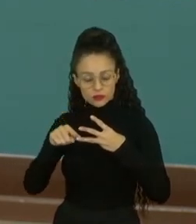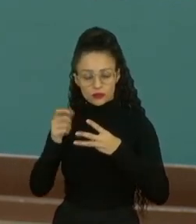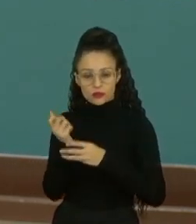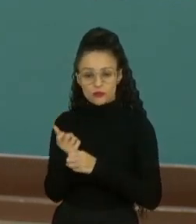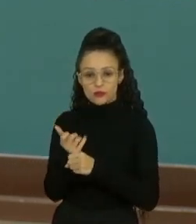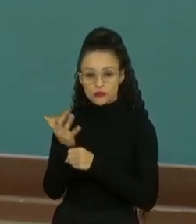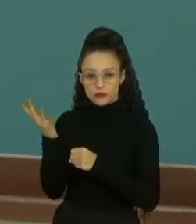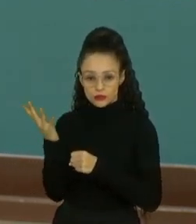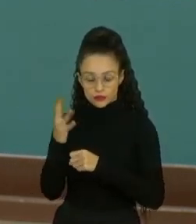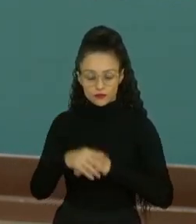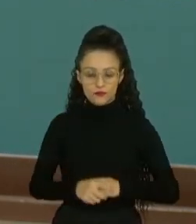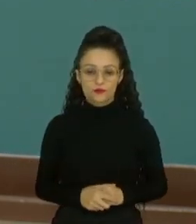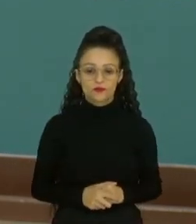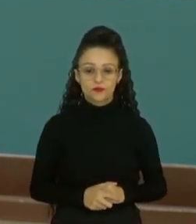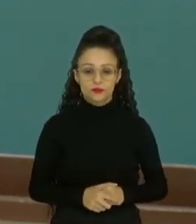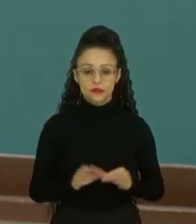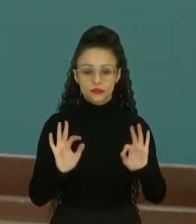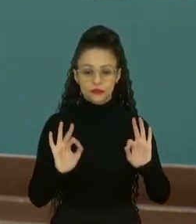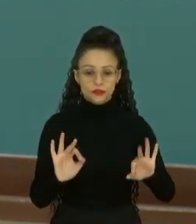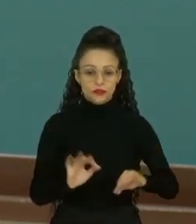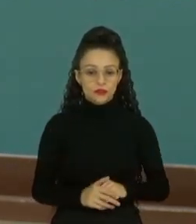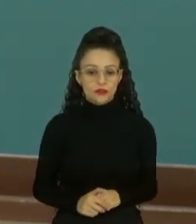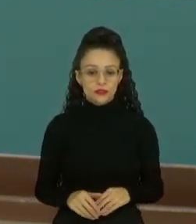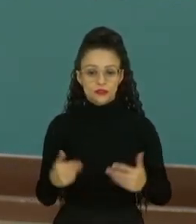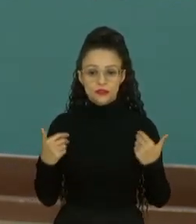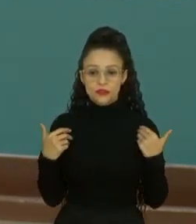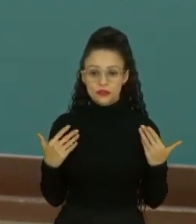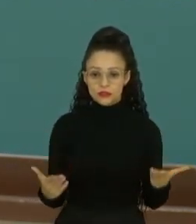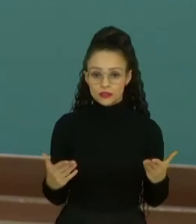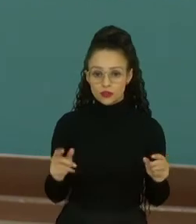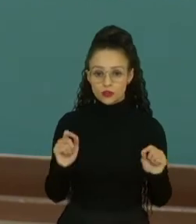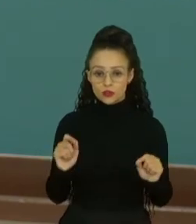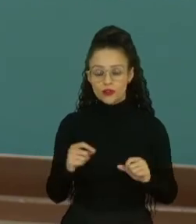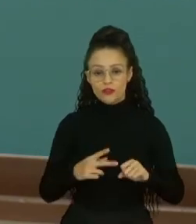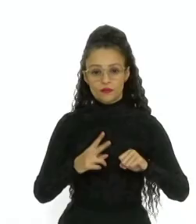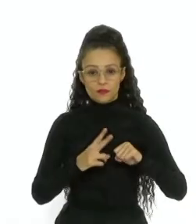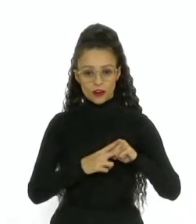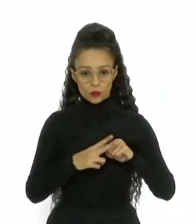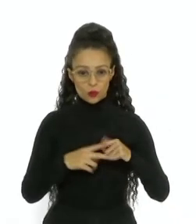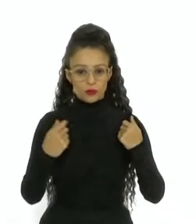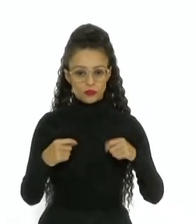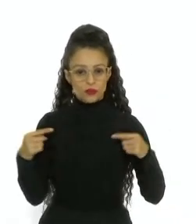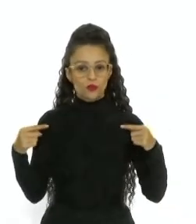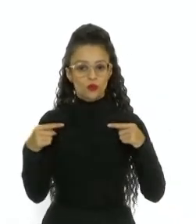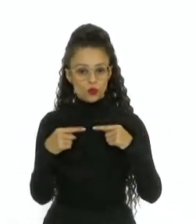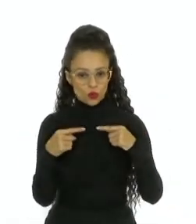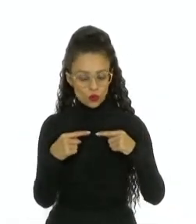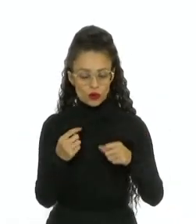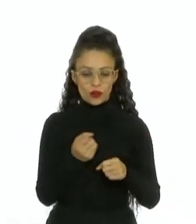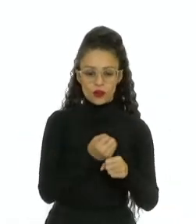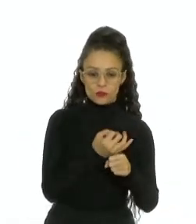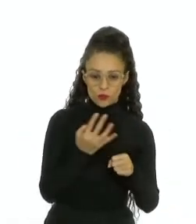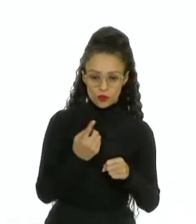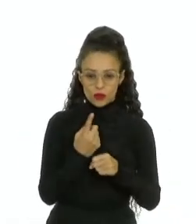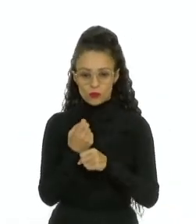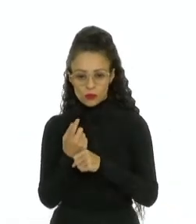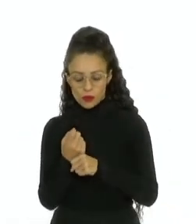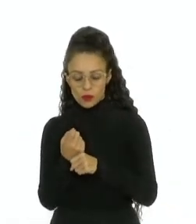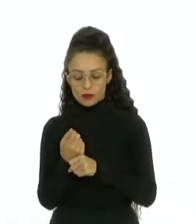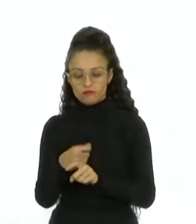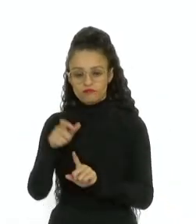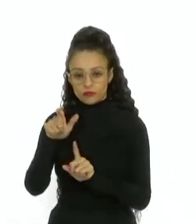pessoa do plural, certo? Então, o verbo deve concordar em número e pessoa